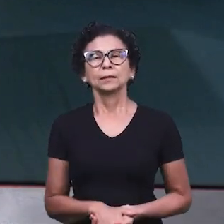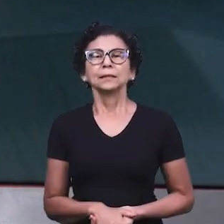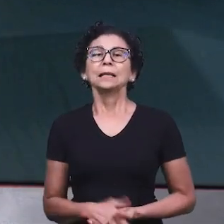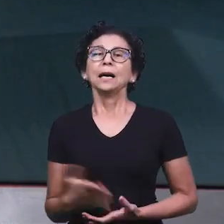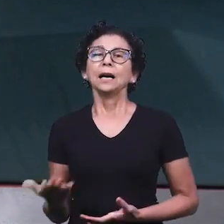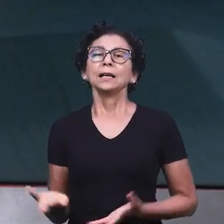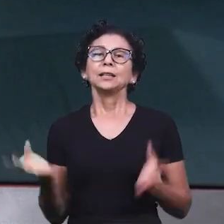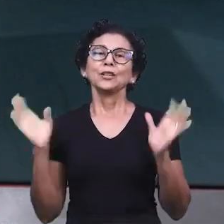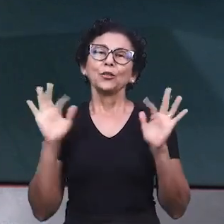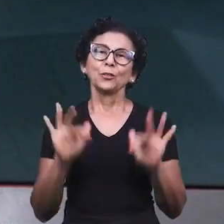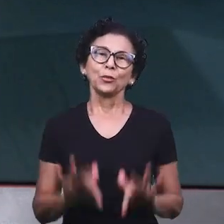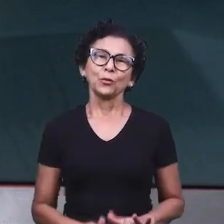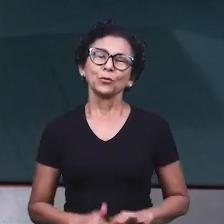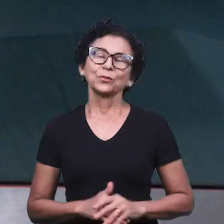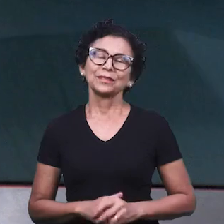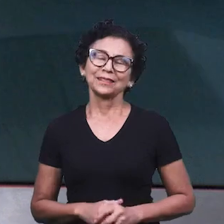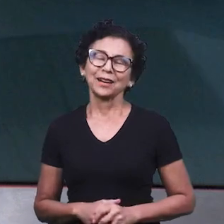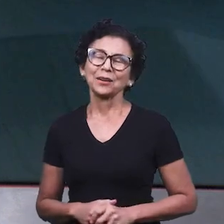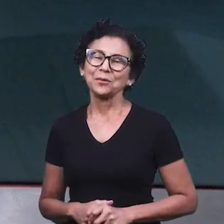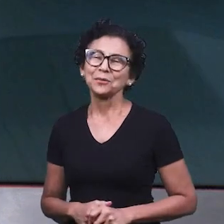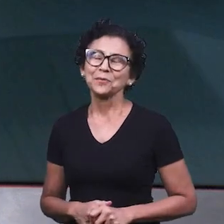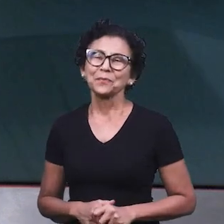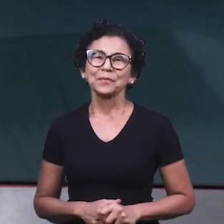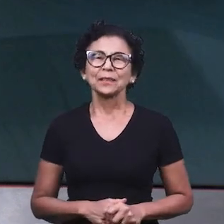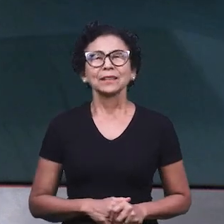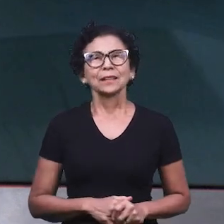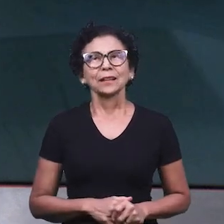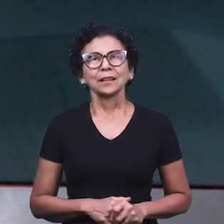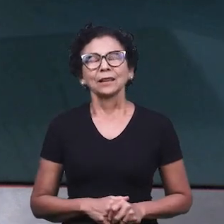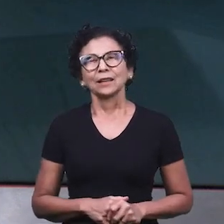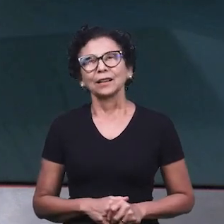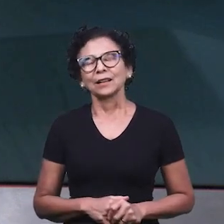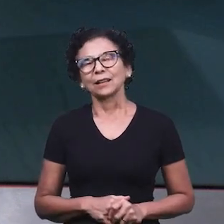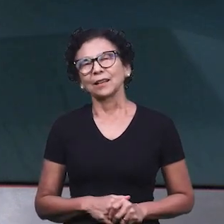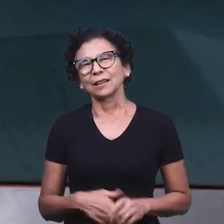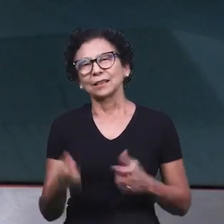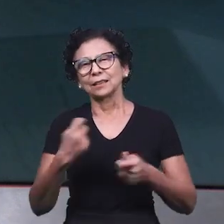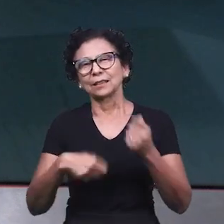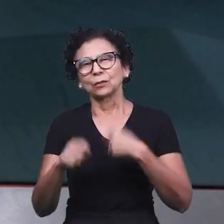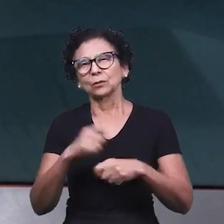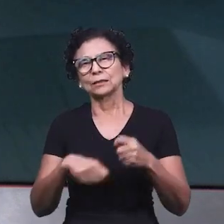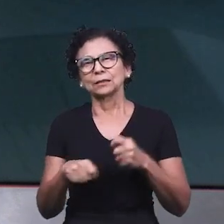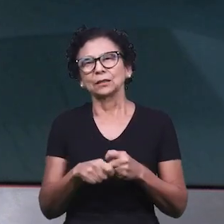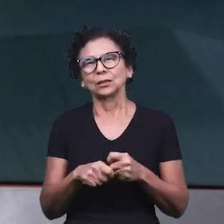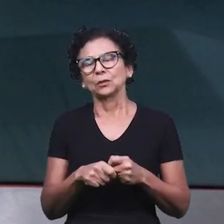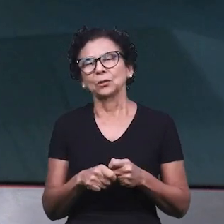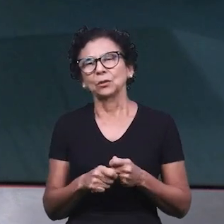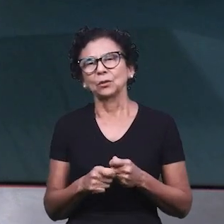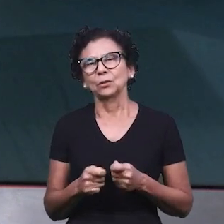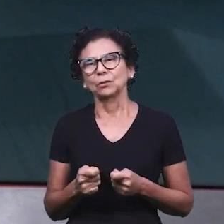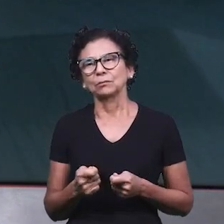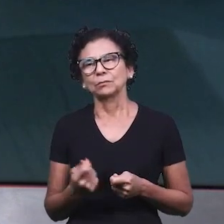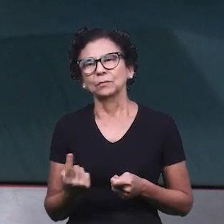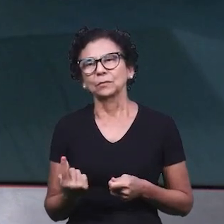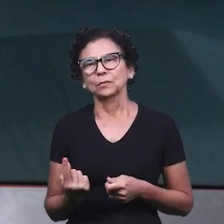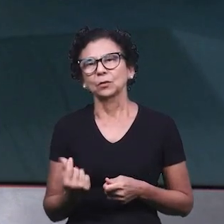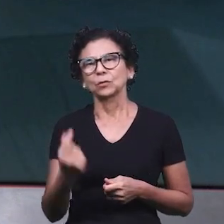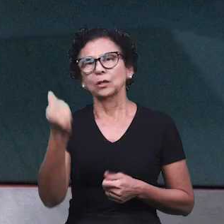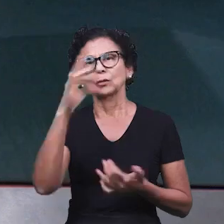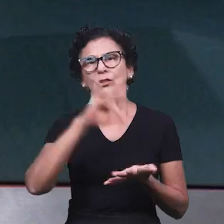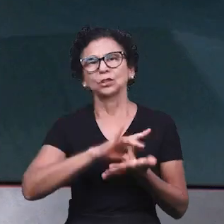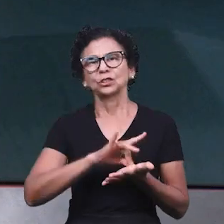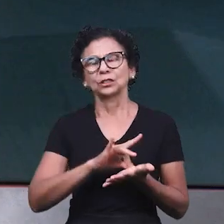por 13.700, voltando cá o valor original da dívida,